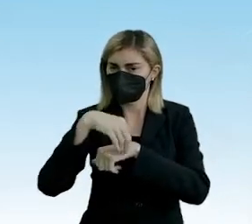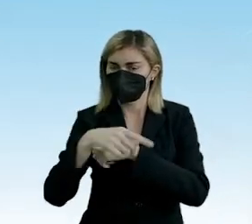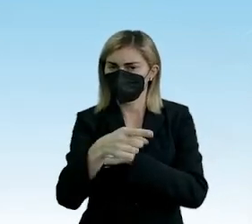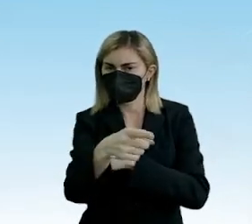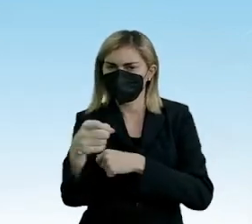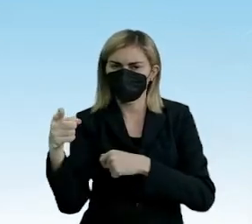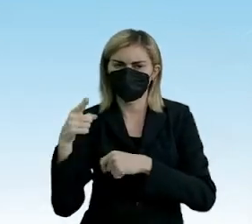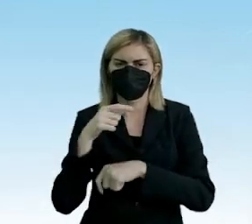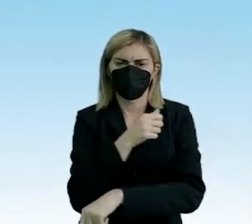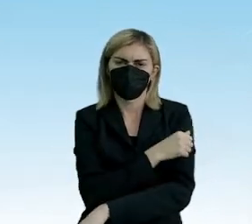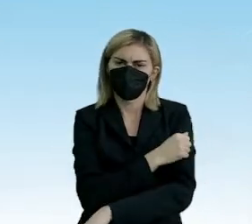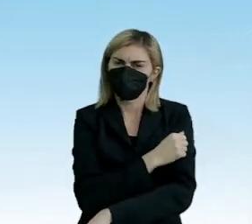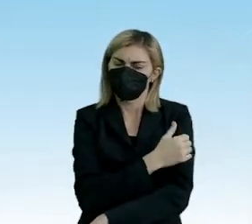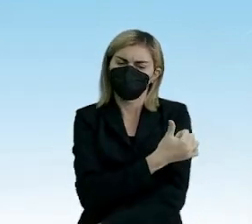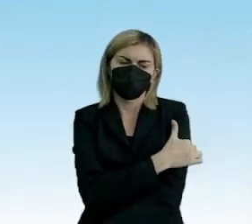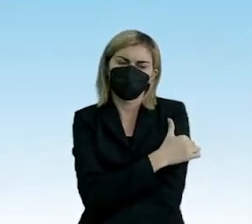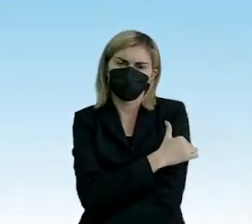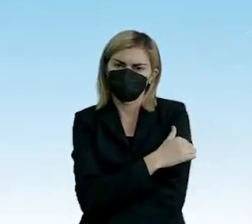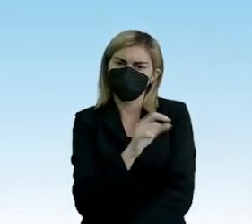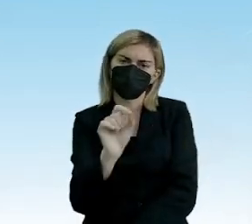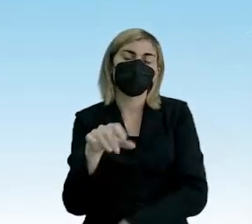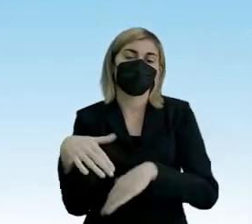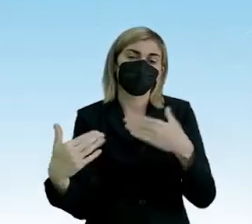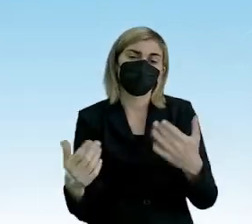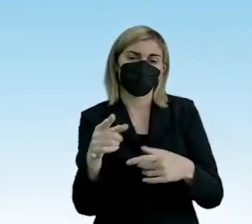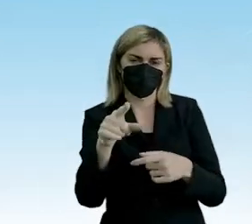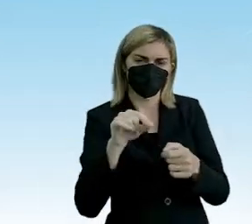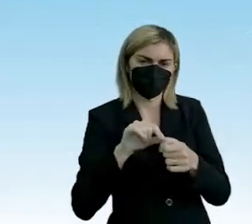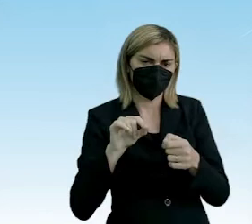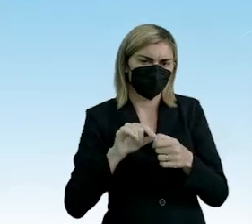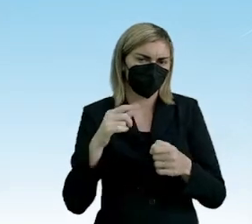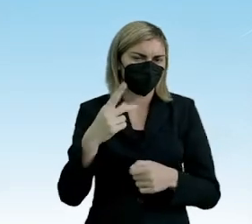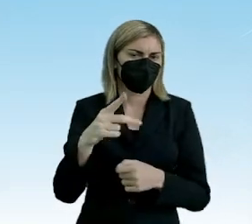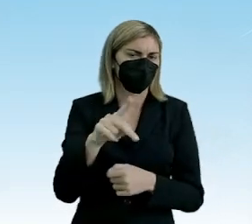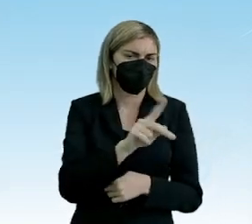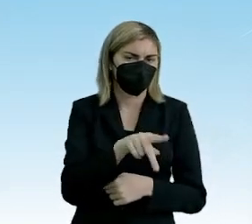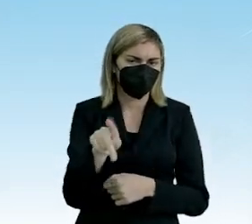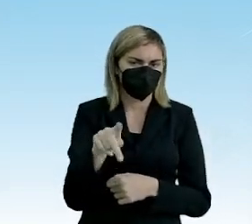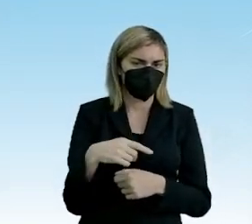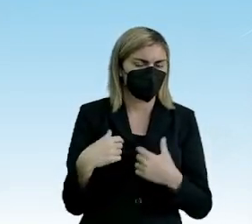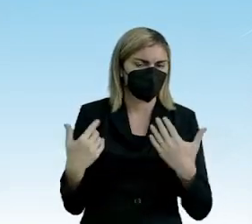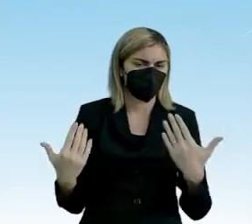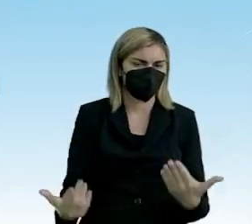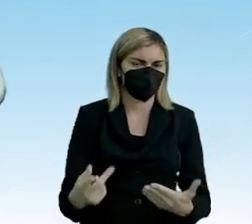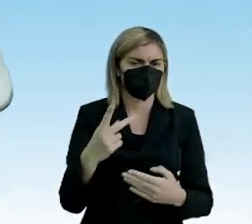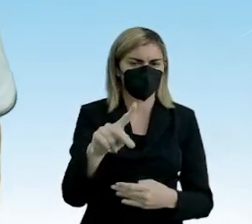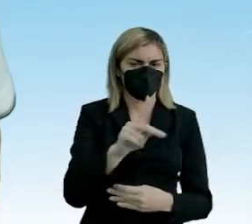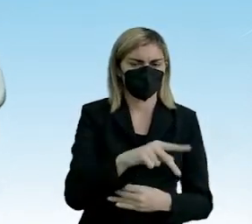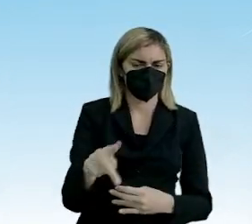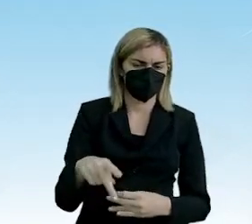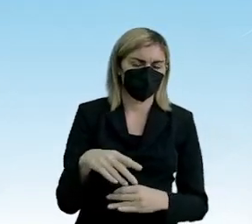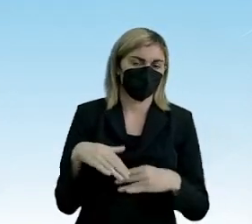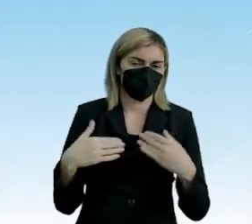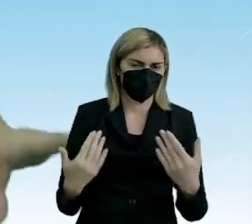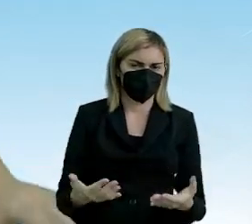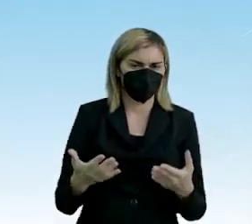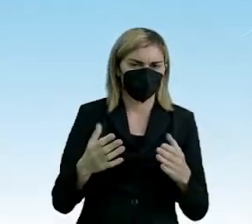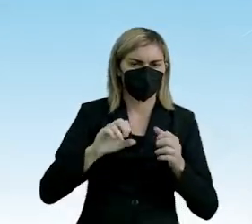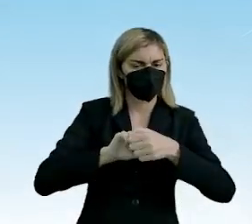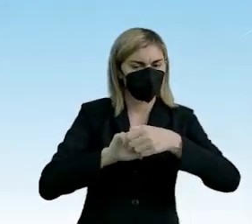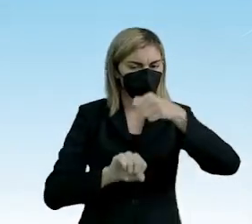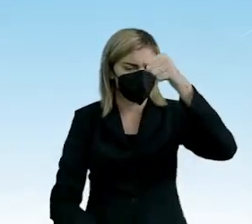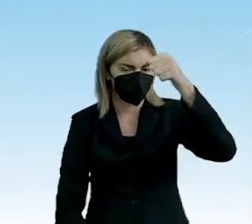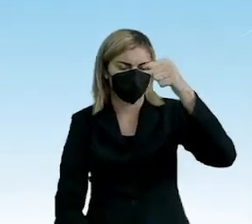você, estudante do sexto ano, que tal fazer com o seu professor ou com a sua professora, certo? Um